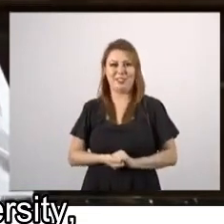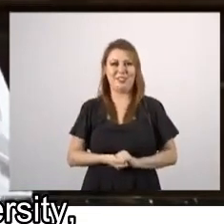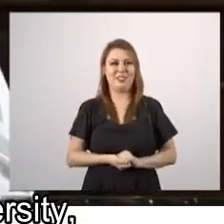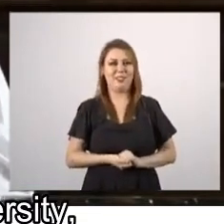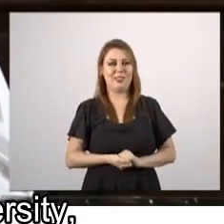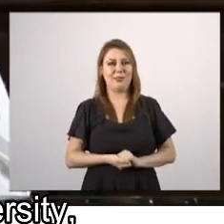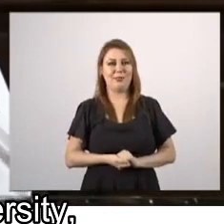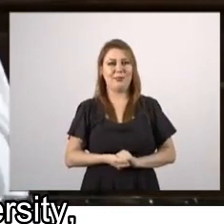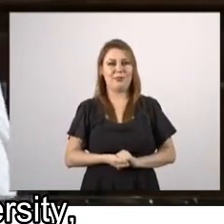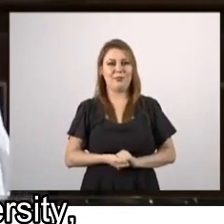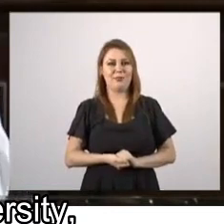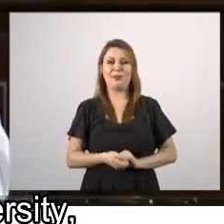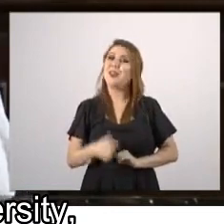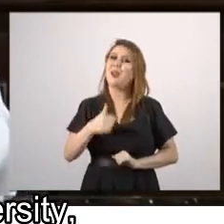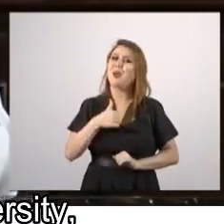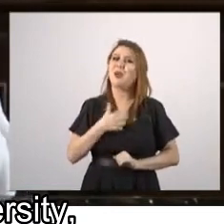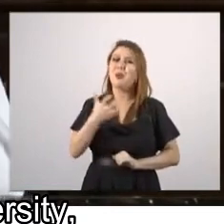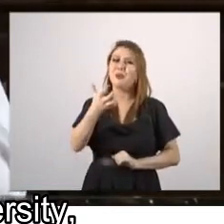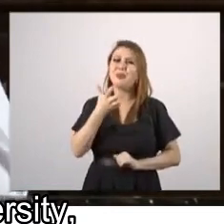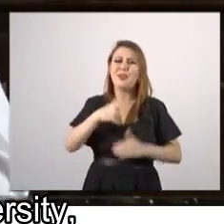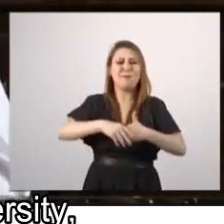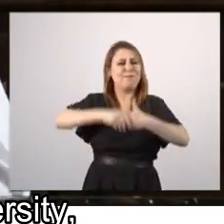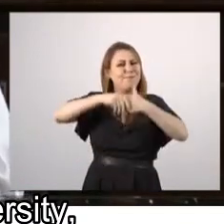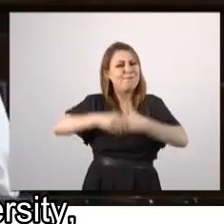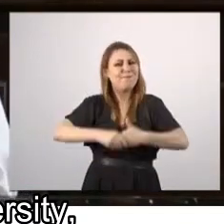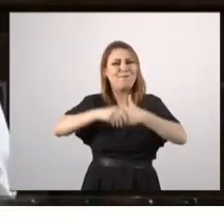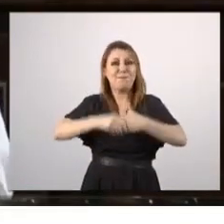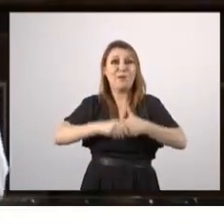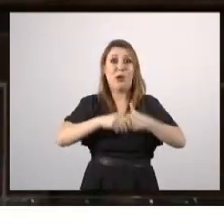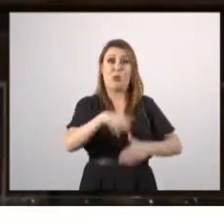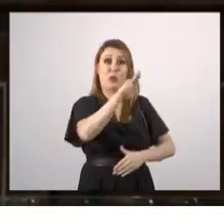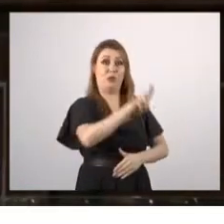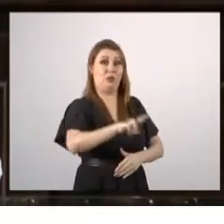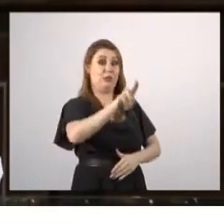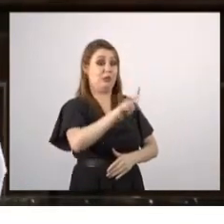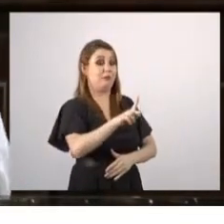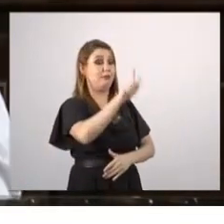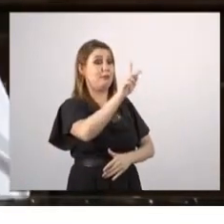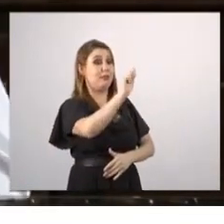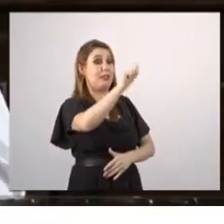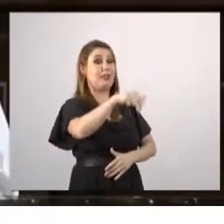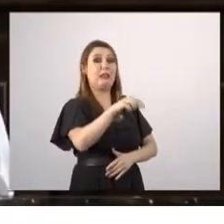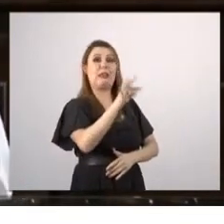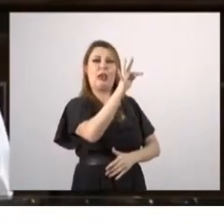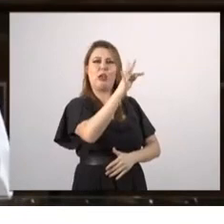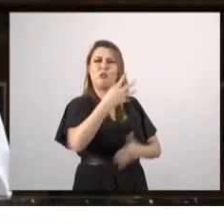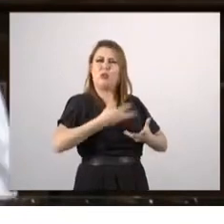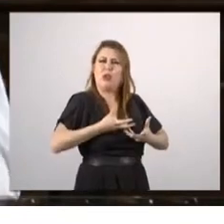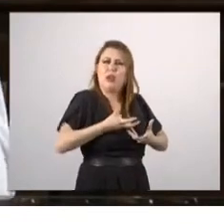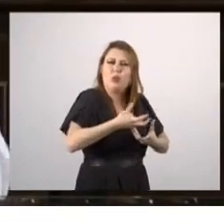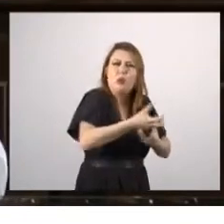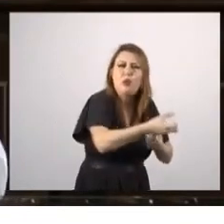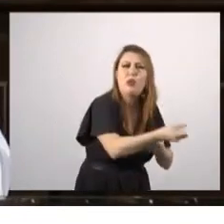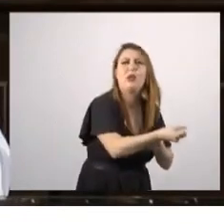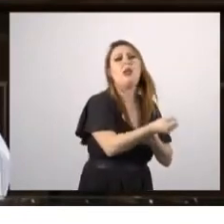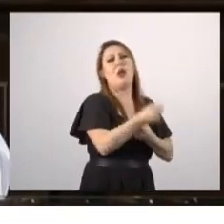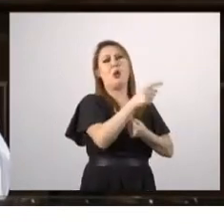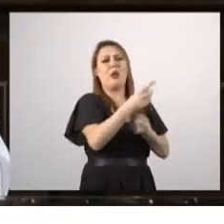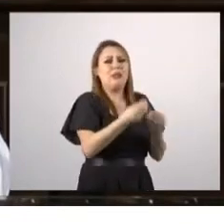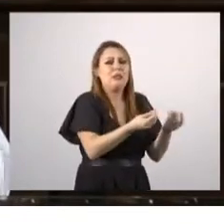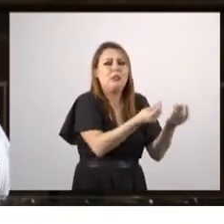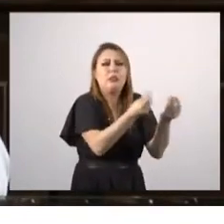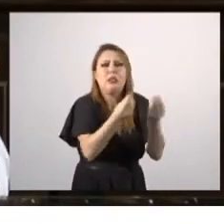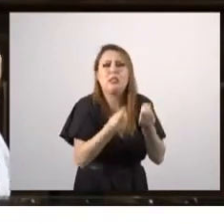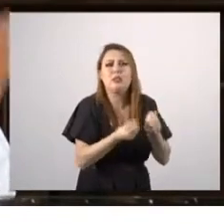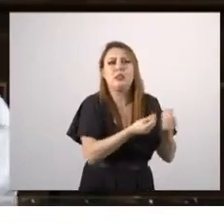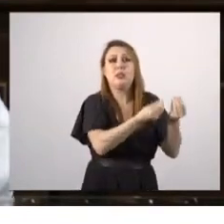Eu quero cumprimentar vivamente a Universidade de Kent pela sua receptividade, pela